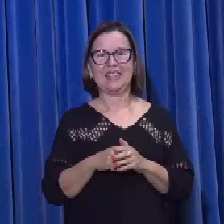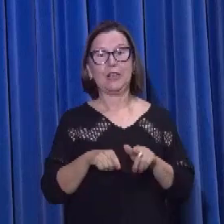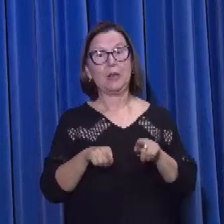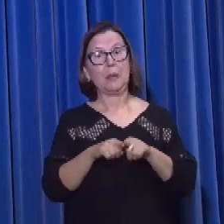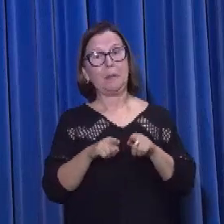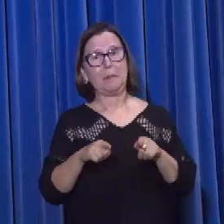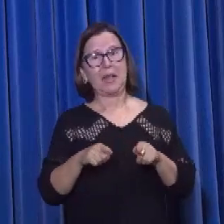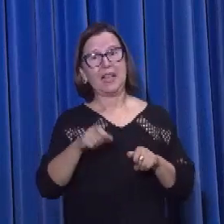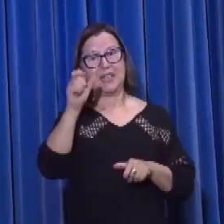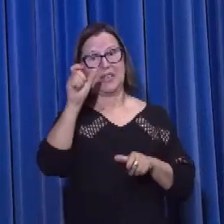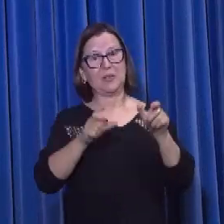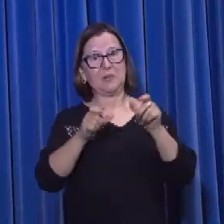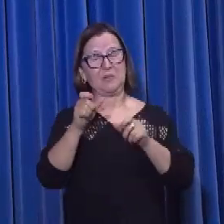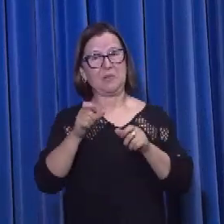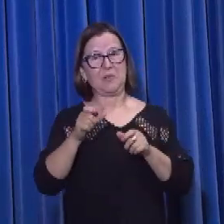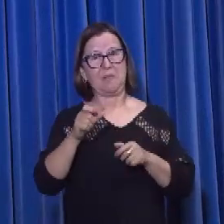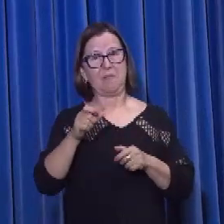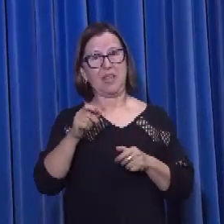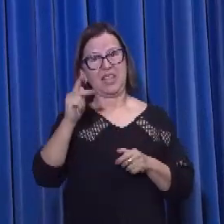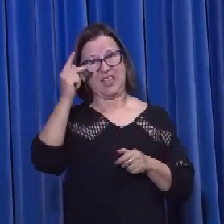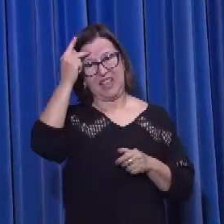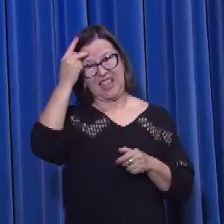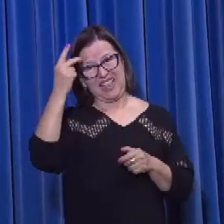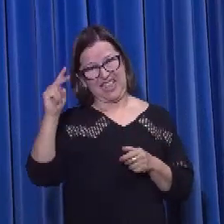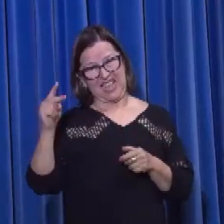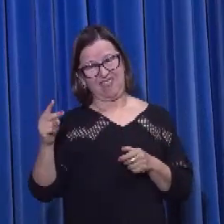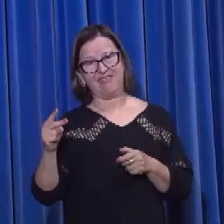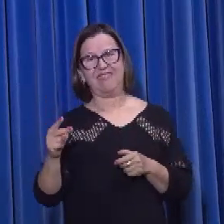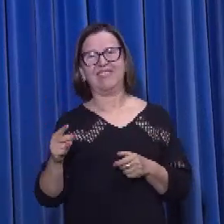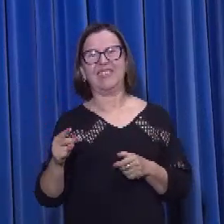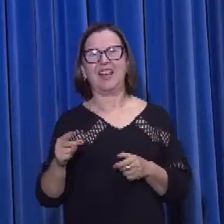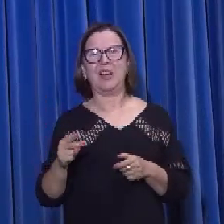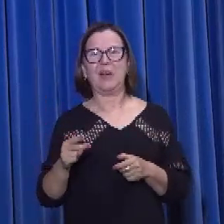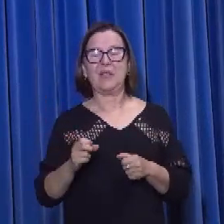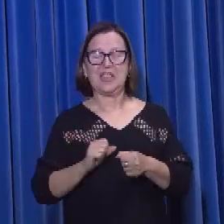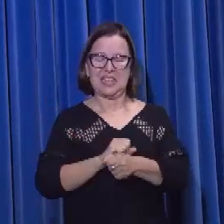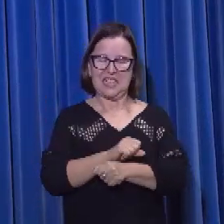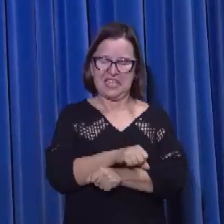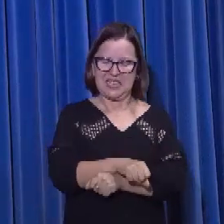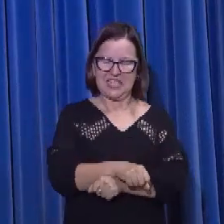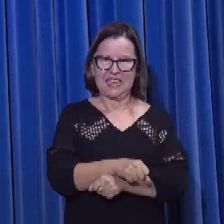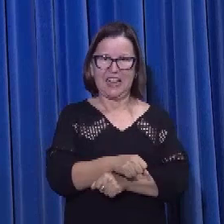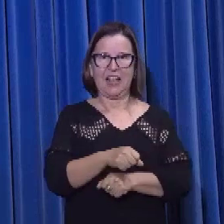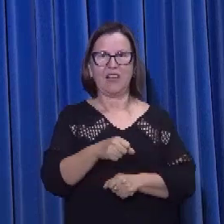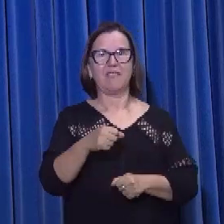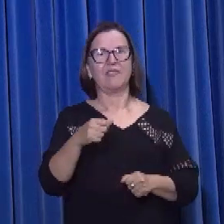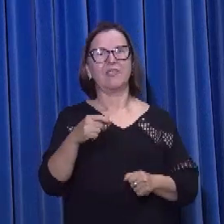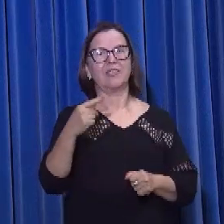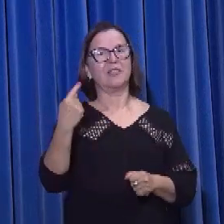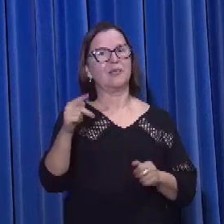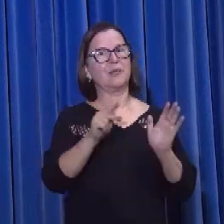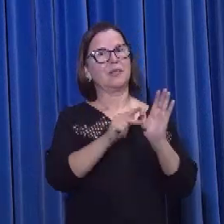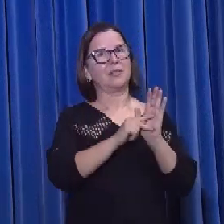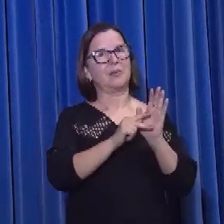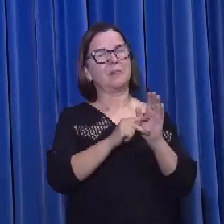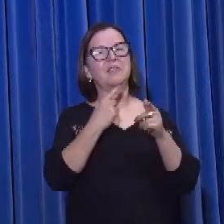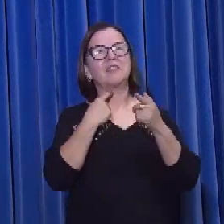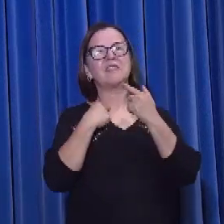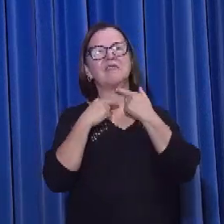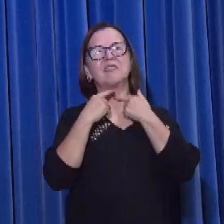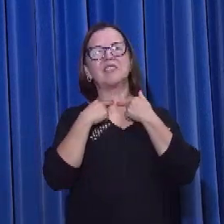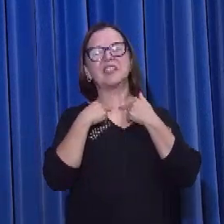sua vontade. Ele é incapaz de submeter-se a Deus por causa do seu coração endurecido e, por si